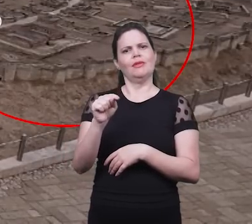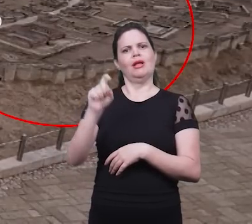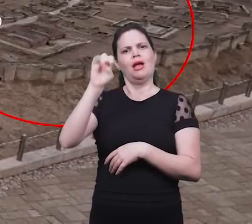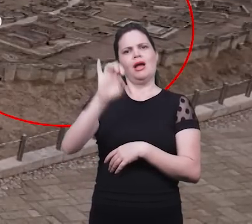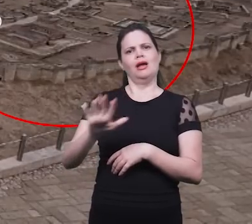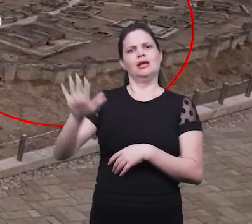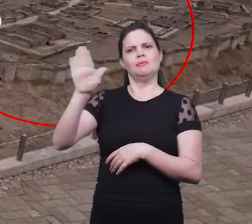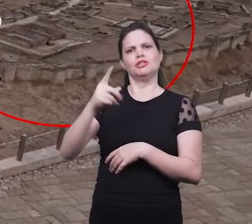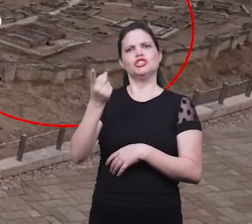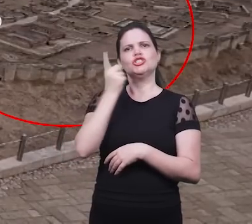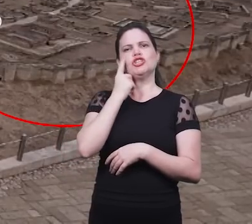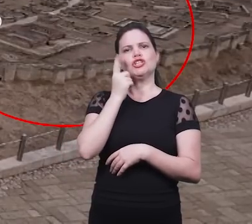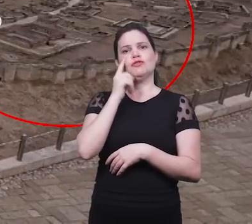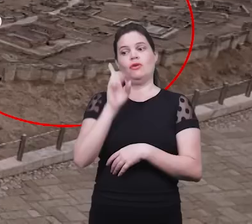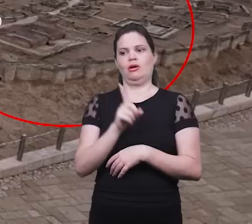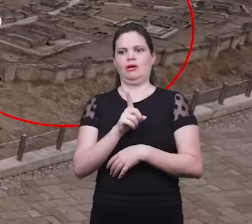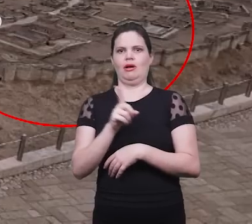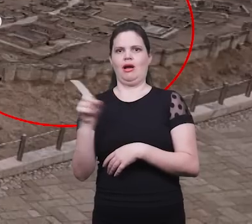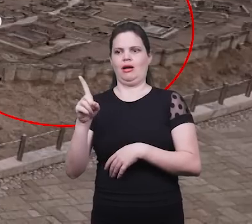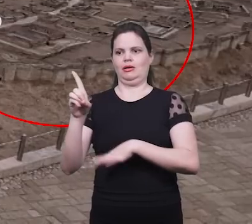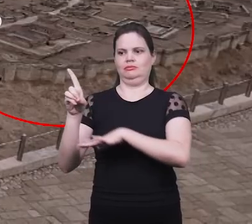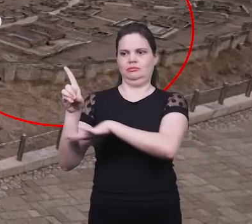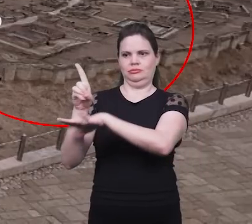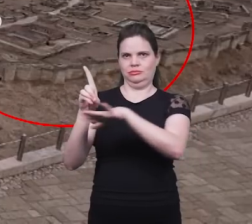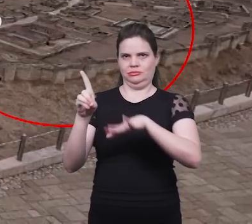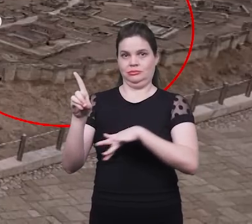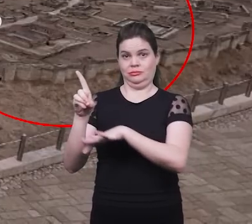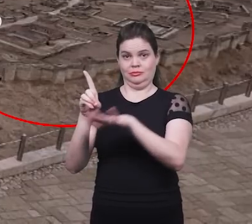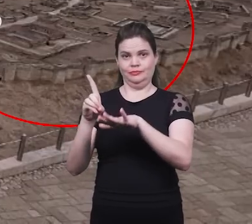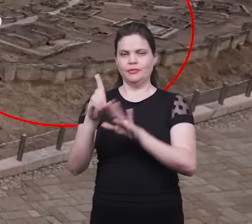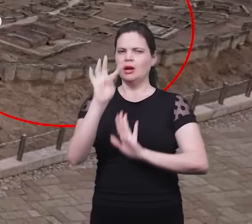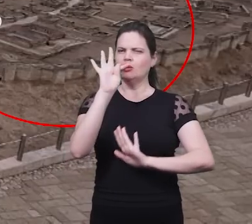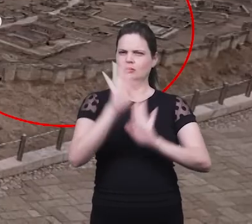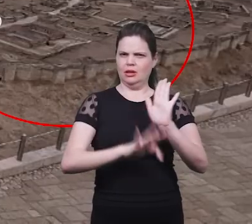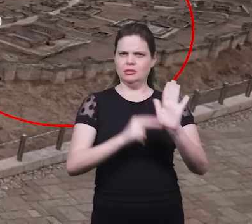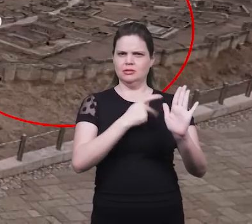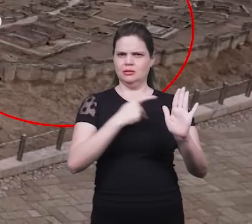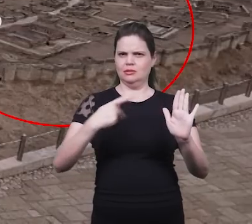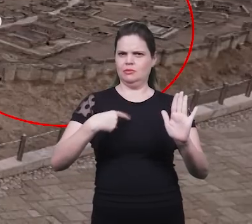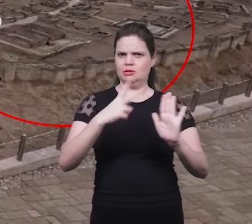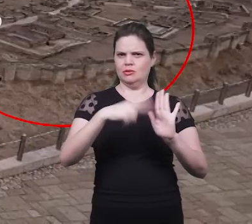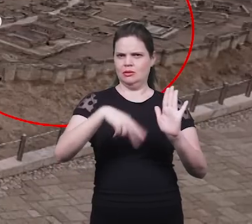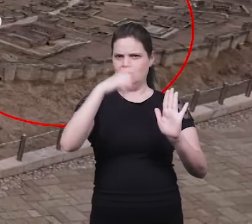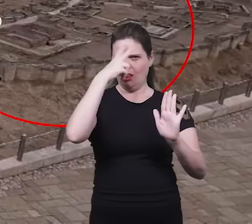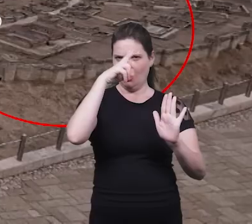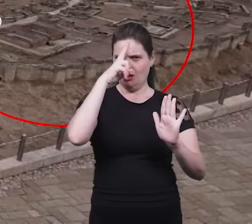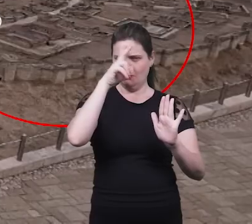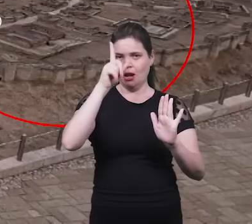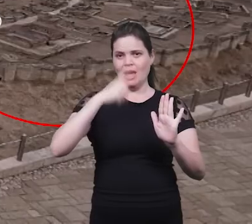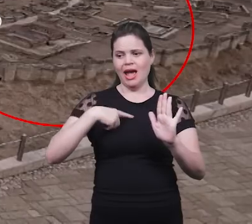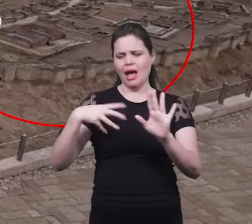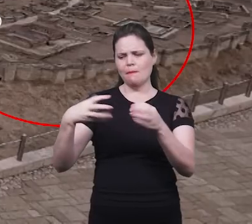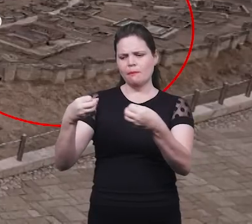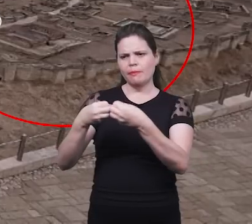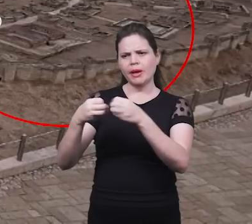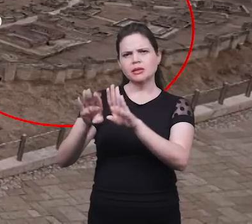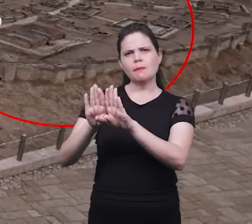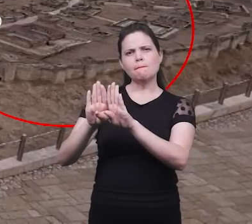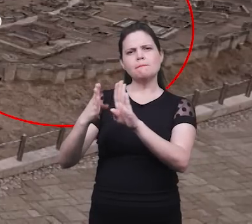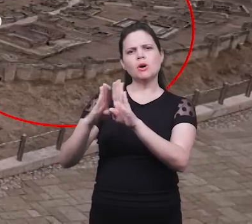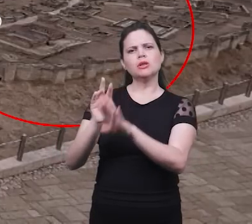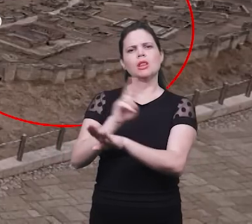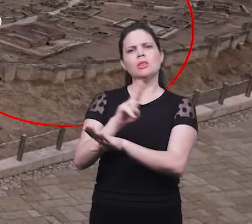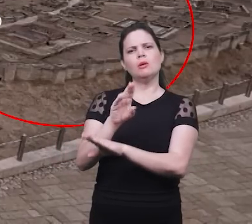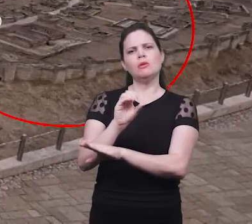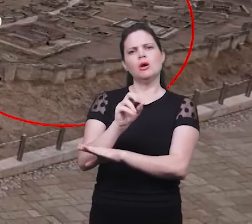de Betesda. Na palavra, no texto que o pastor Luiz Eugênio leu, diz que ela ficava próximo à Porta das Ovelhas.